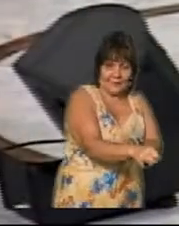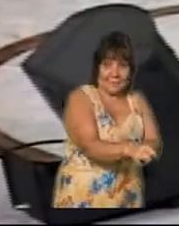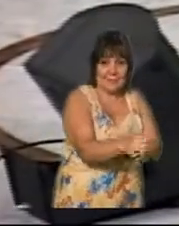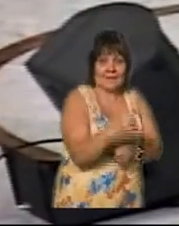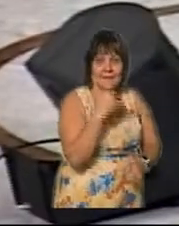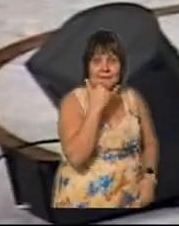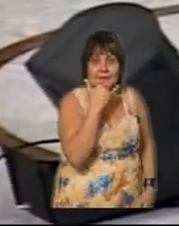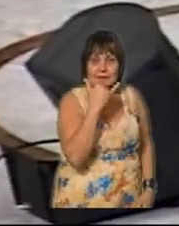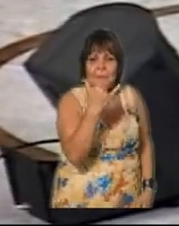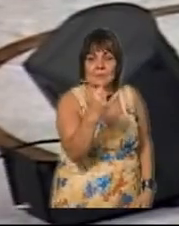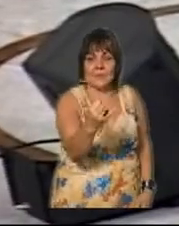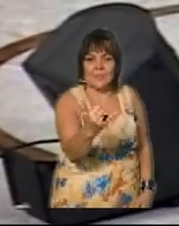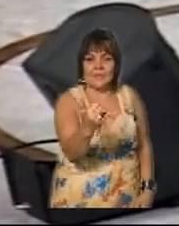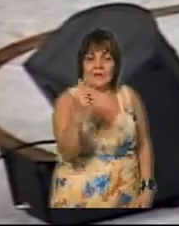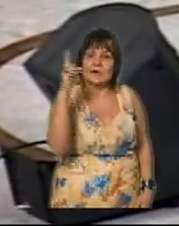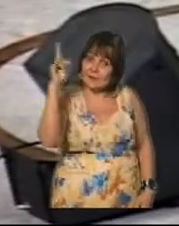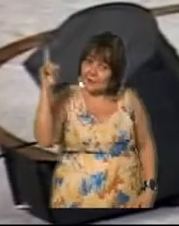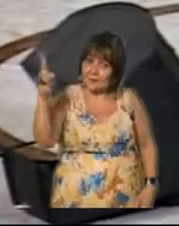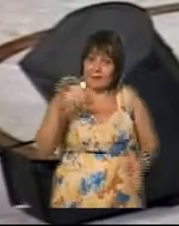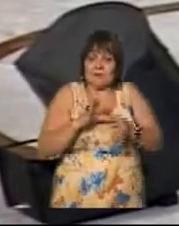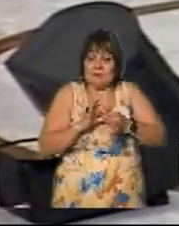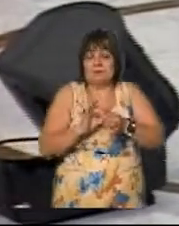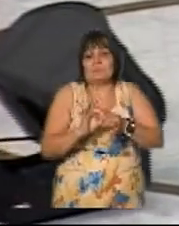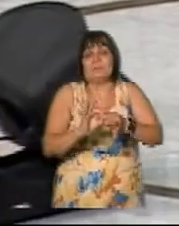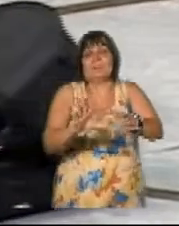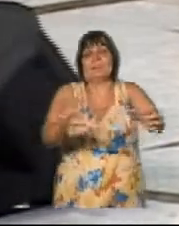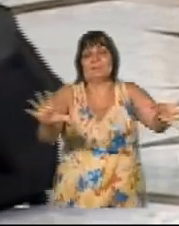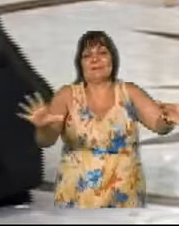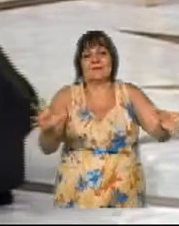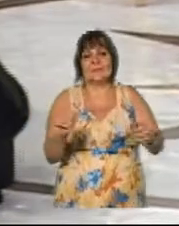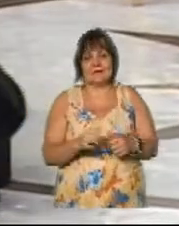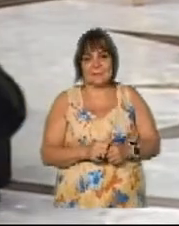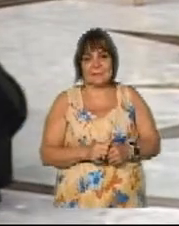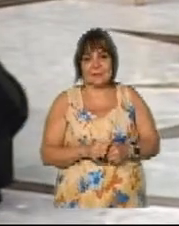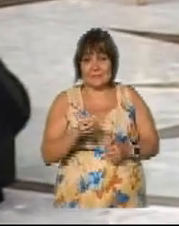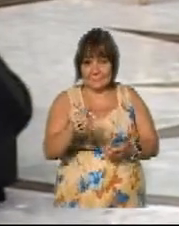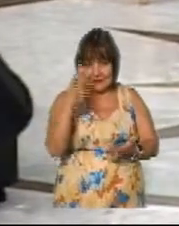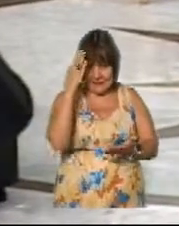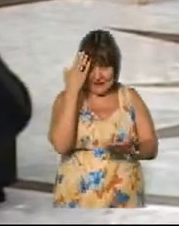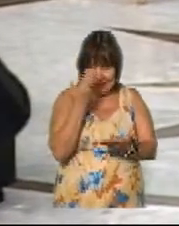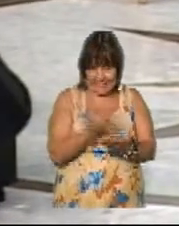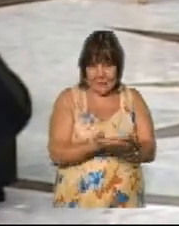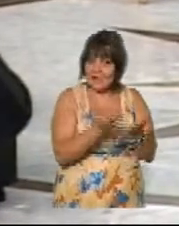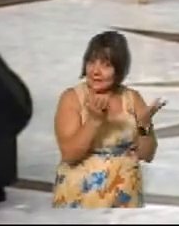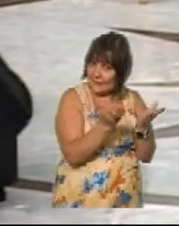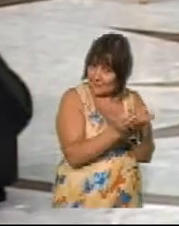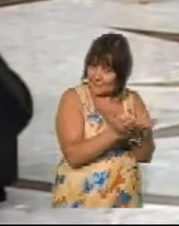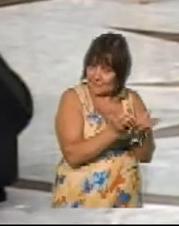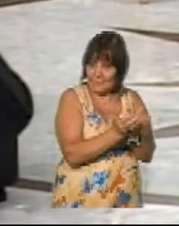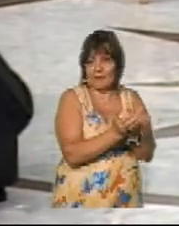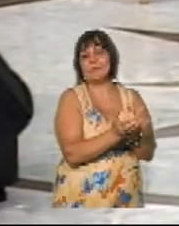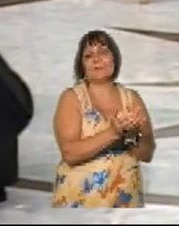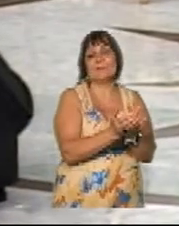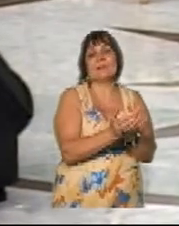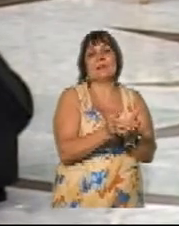perdão, você vai ser livre. Se você lança as suas redes sobre qualquer área de emoções, você vai ter o